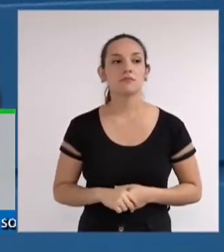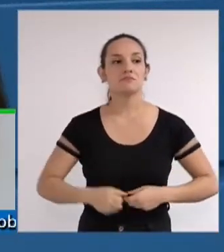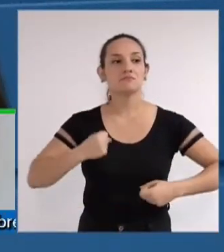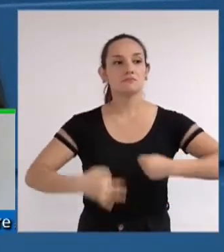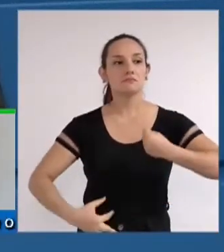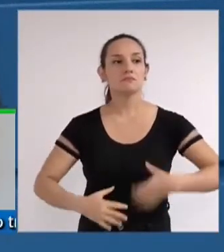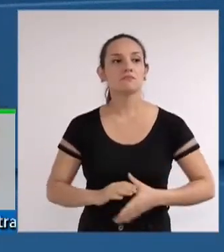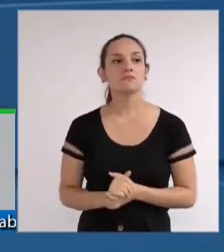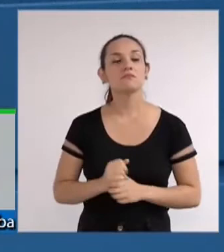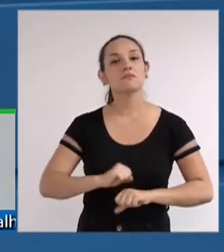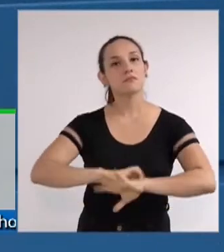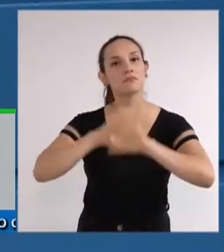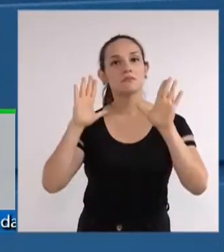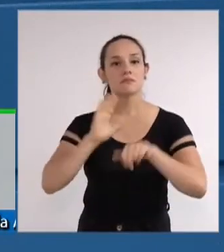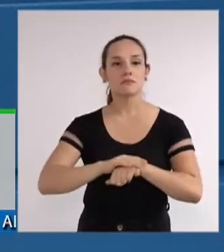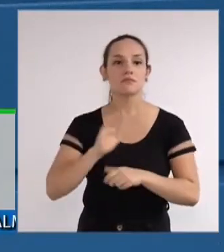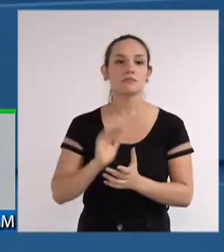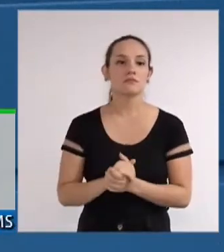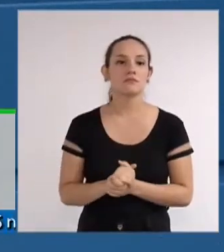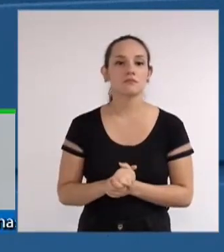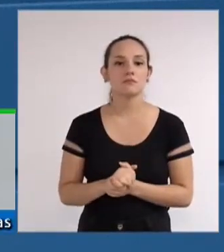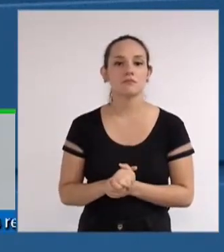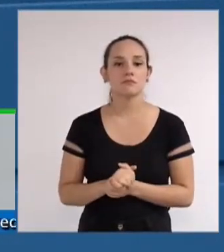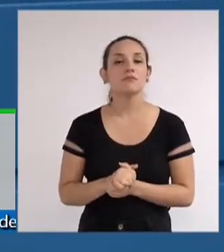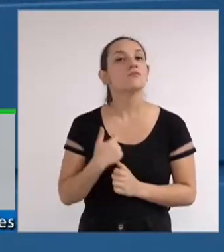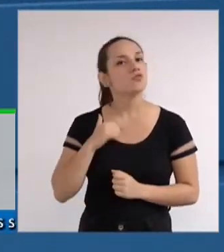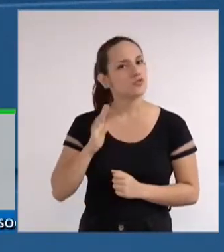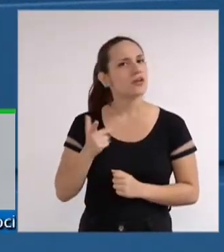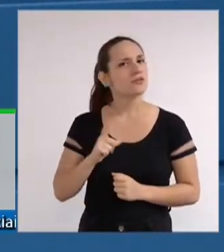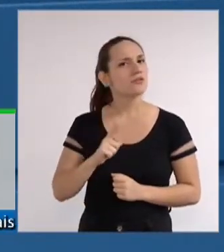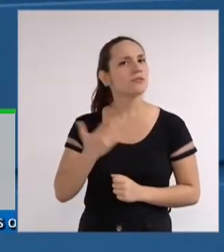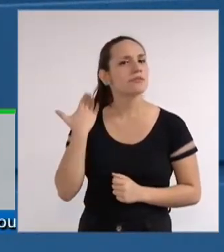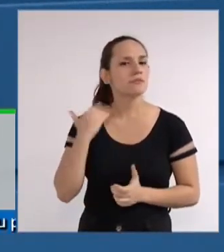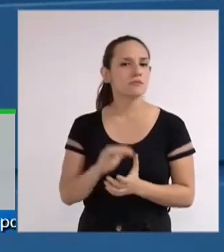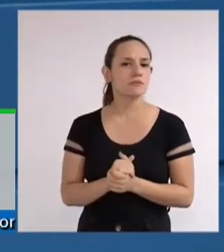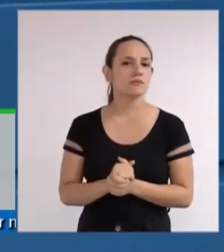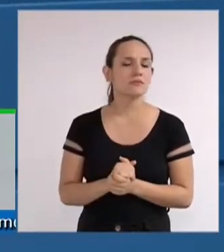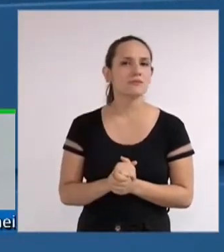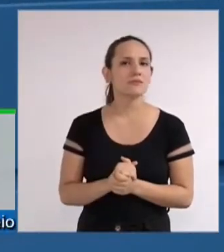sua explicação aqui, a gente já tinha ela,